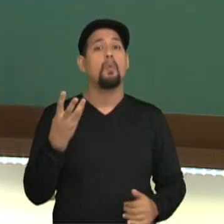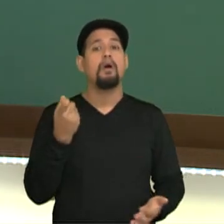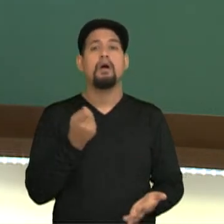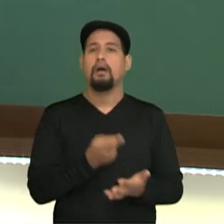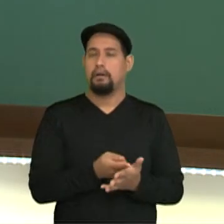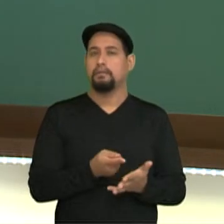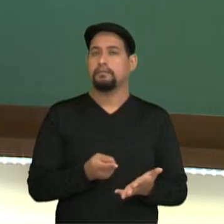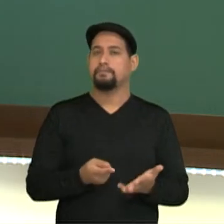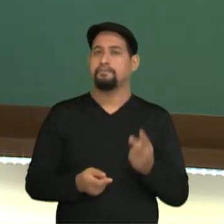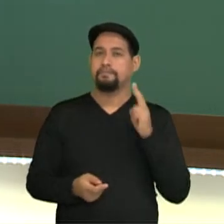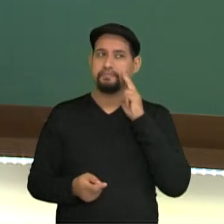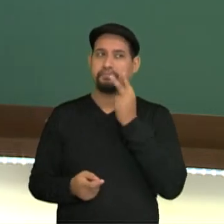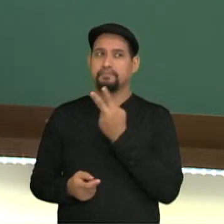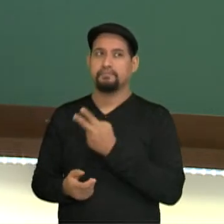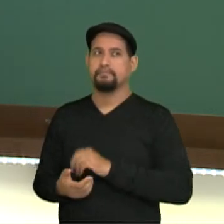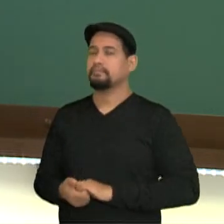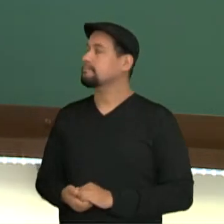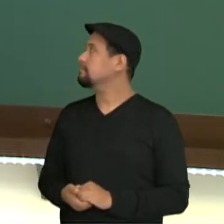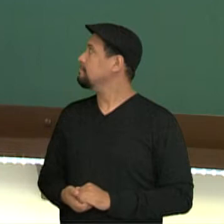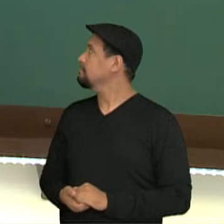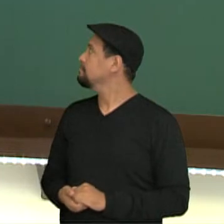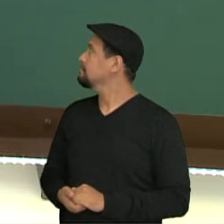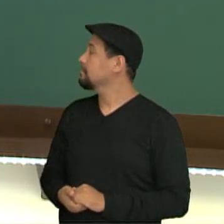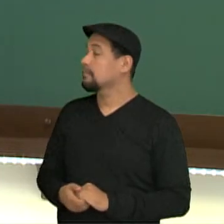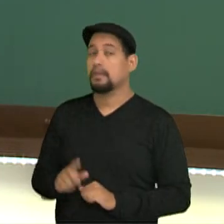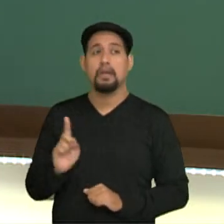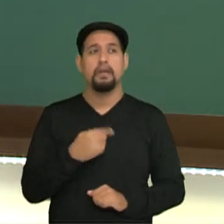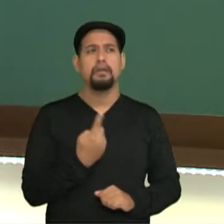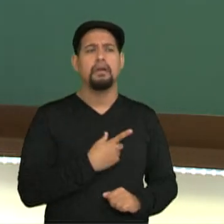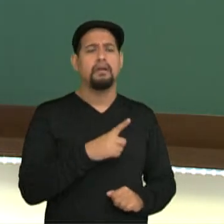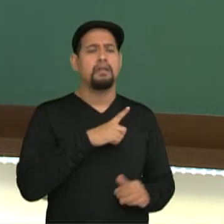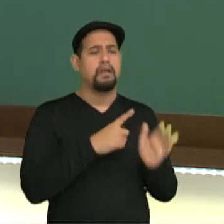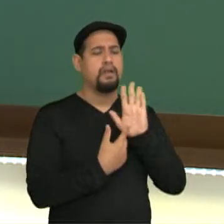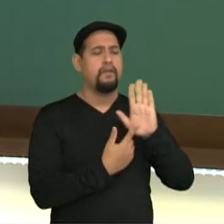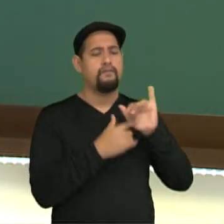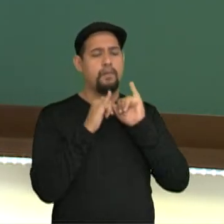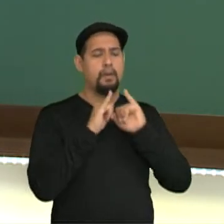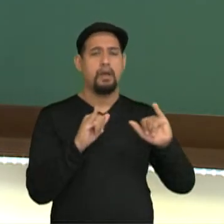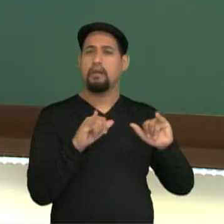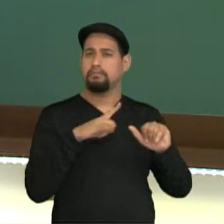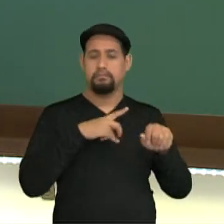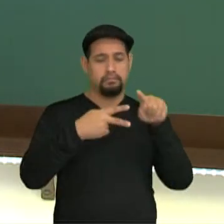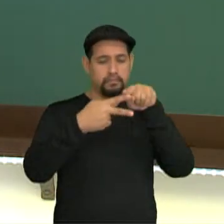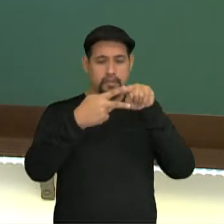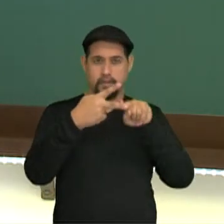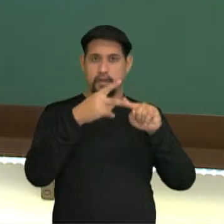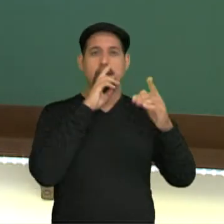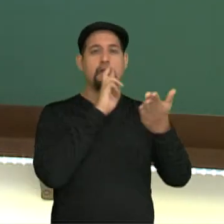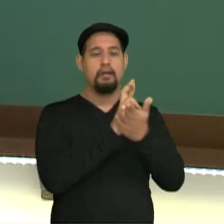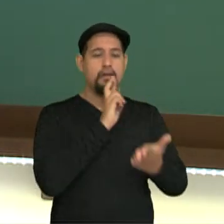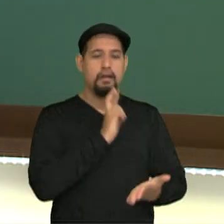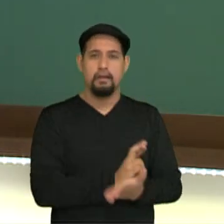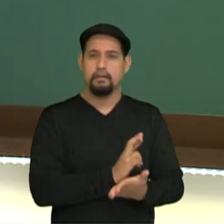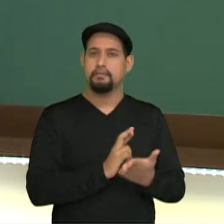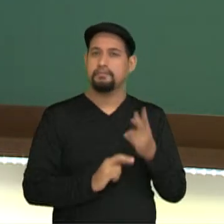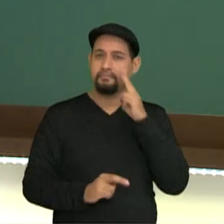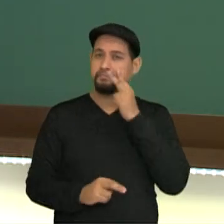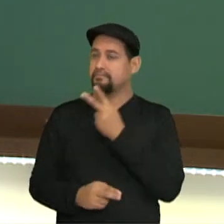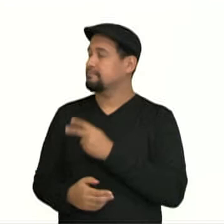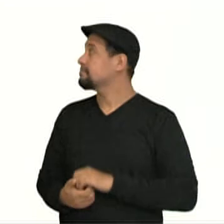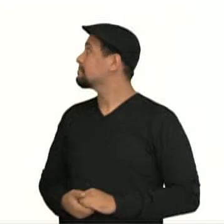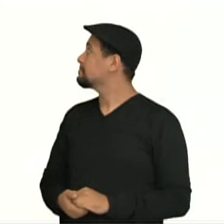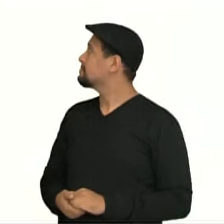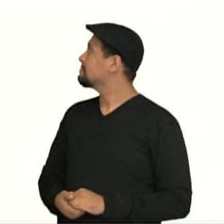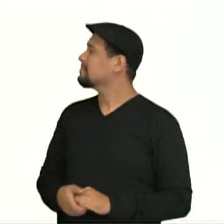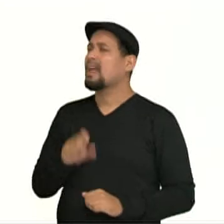foi adquirido. No nosso fragmento, vai ter a informação para as duas questões que nós temos aqui. What does mom like to read?